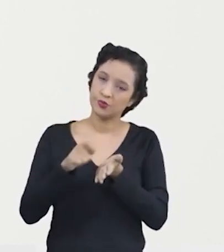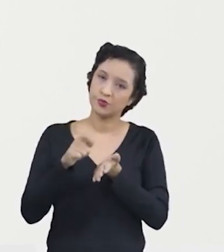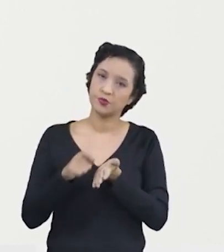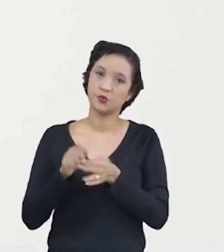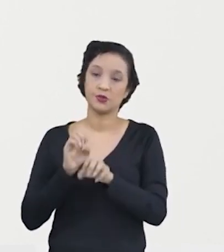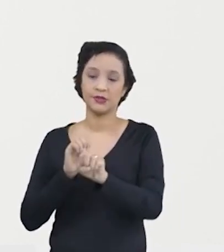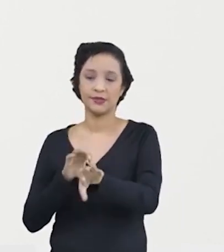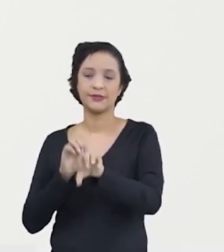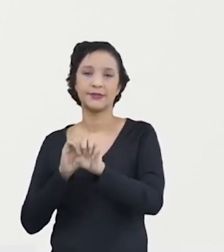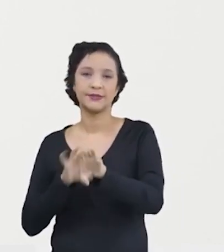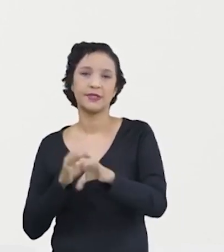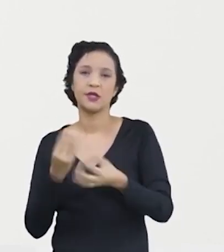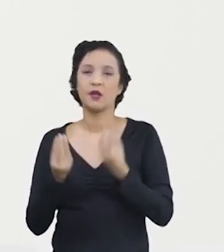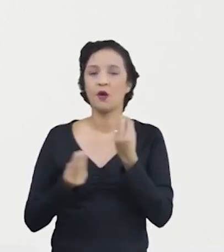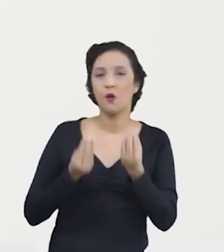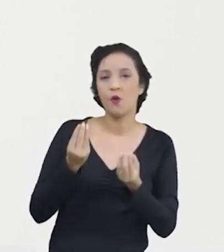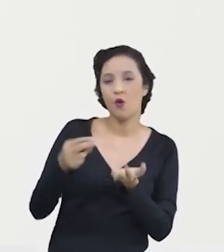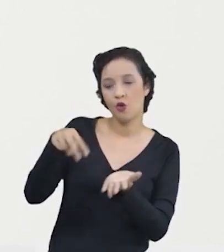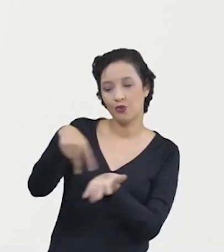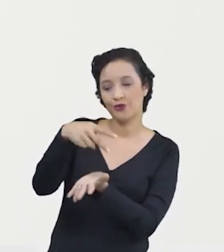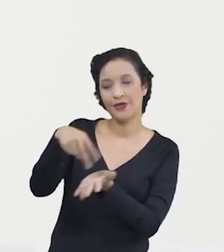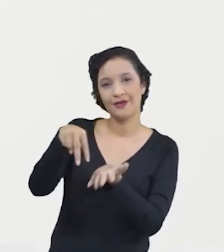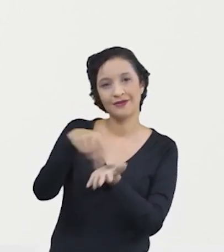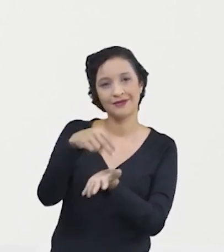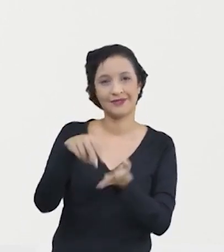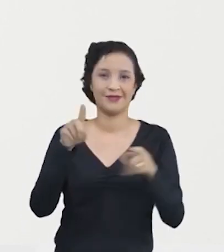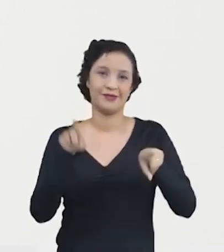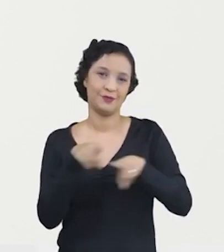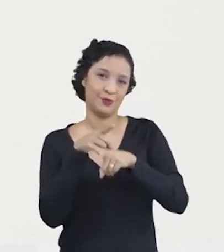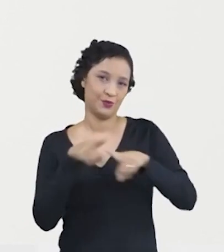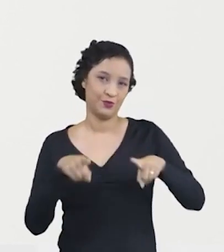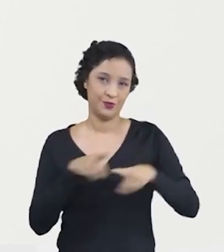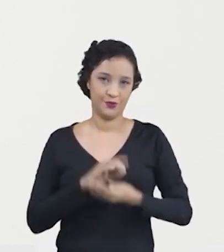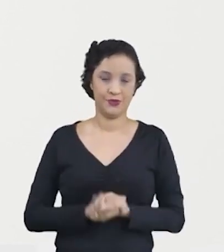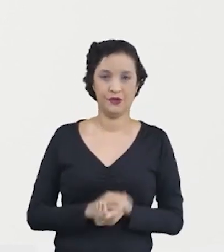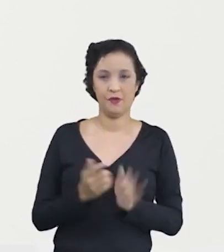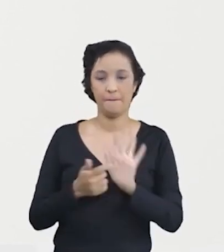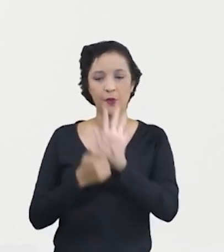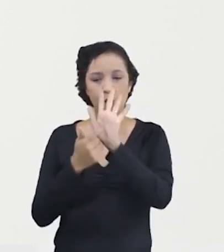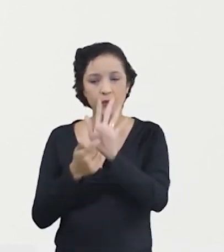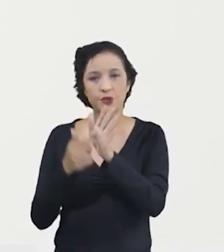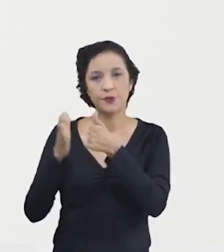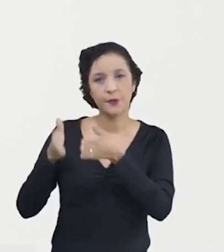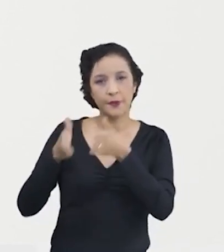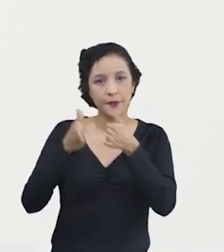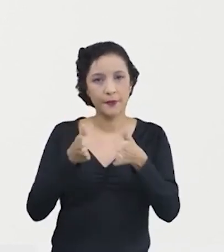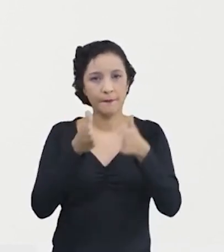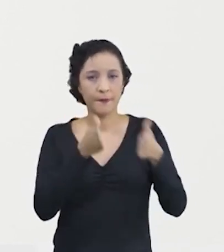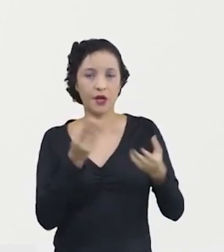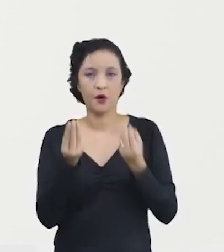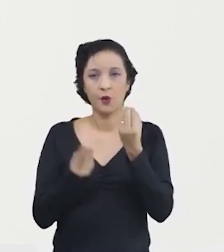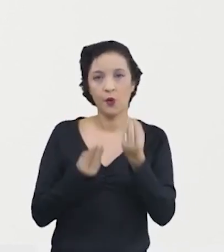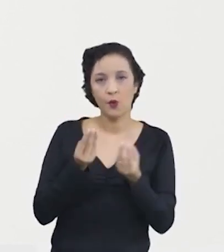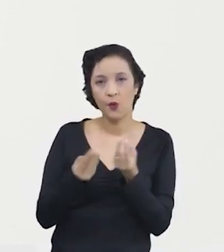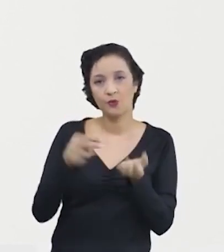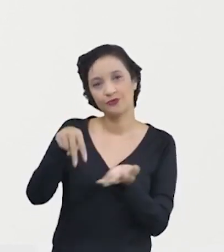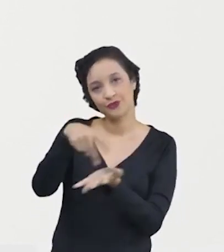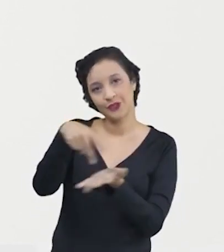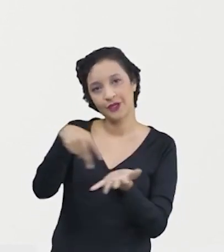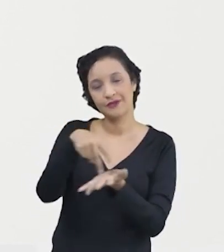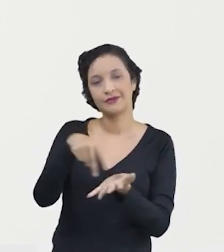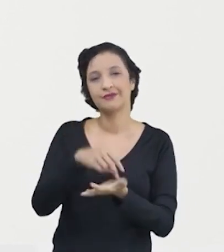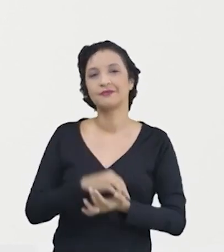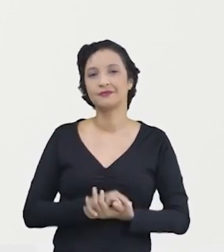música, descrevendo cada passo de forma literal, sem que haja outras interpretações.